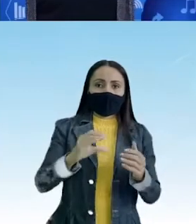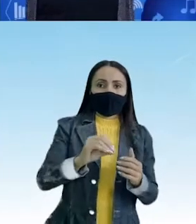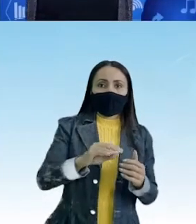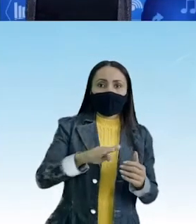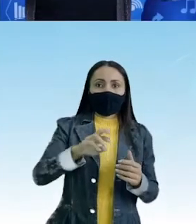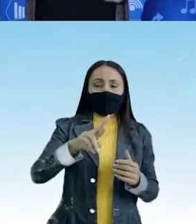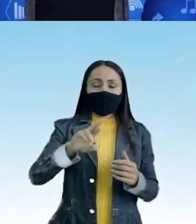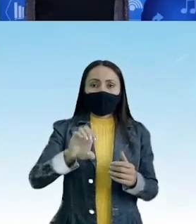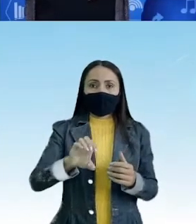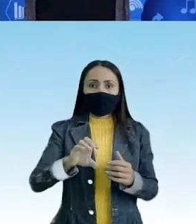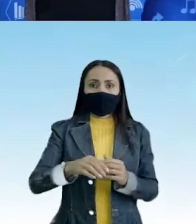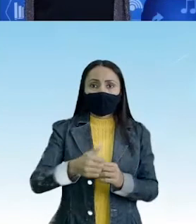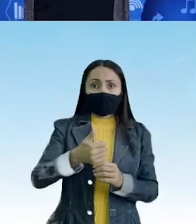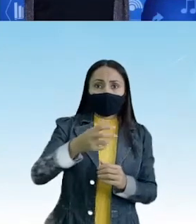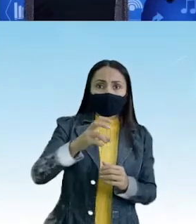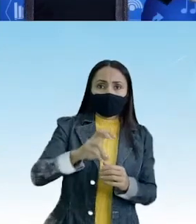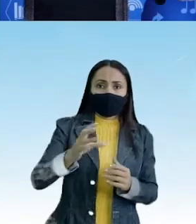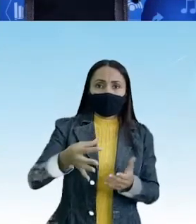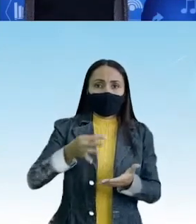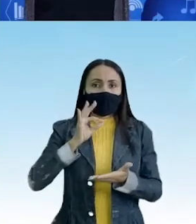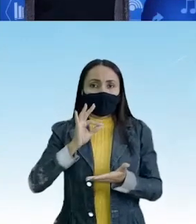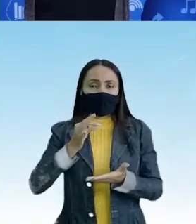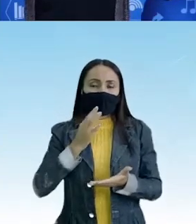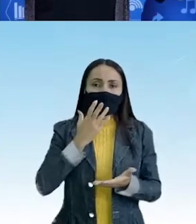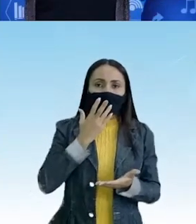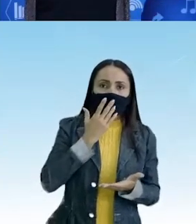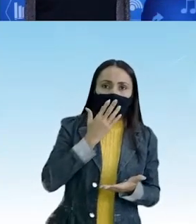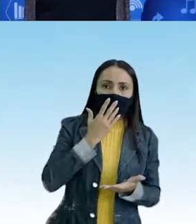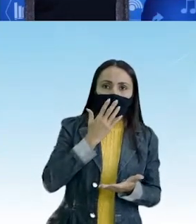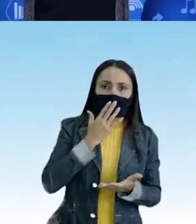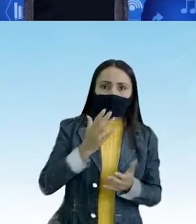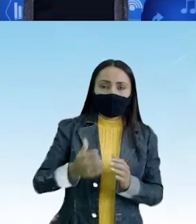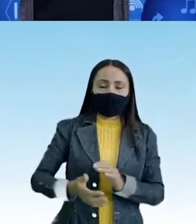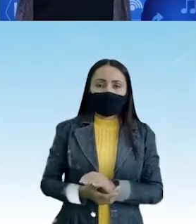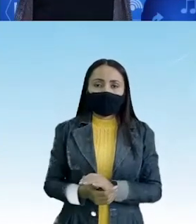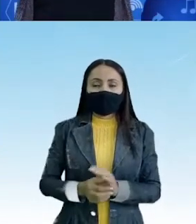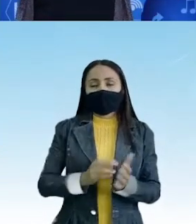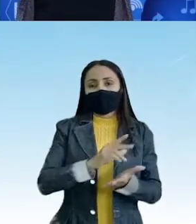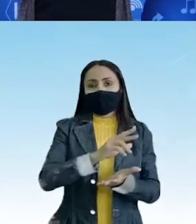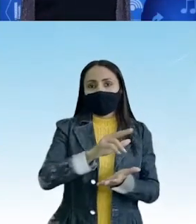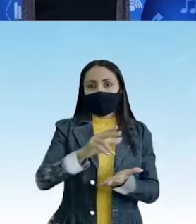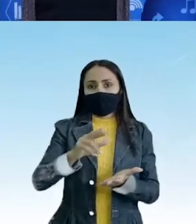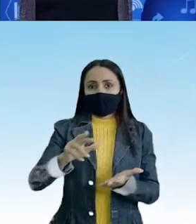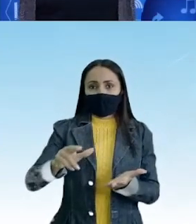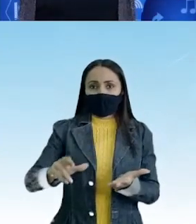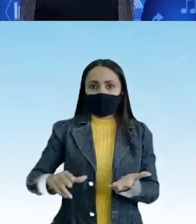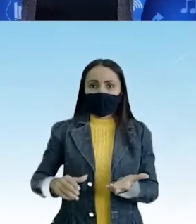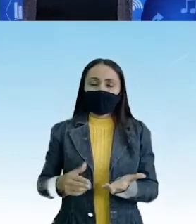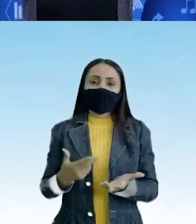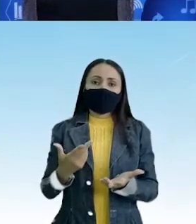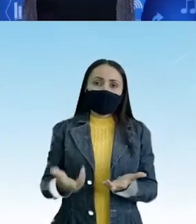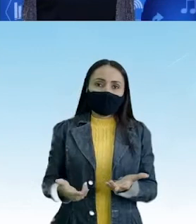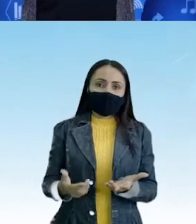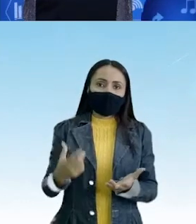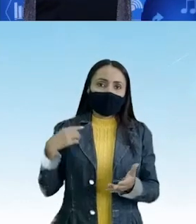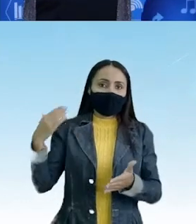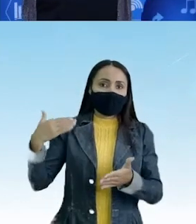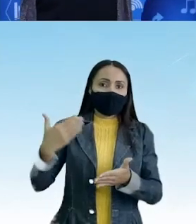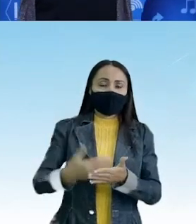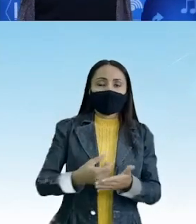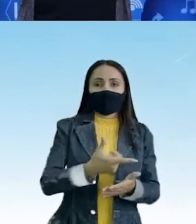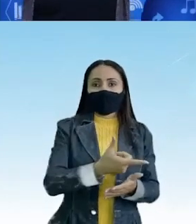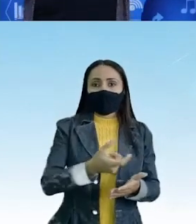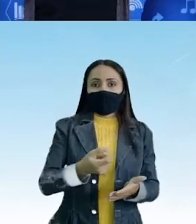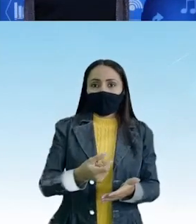de café, o 16 cor de cuia, crioula, enfim. Tem várias, até chegar ao 20, cerada,